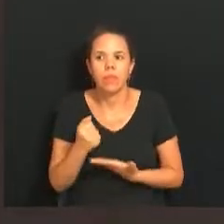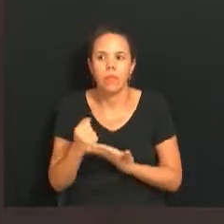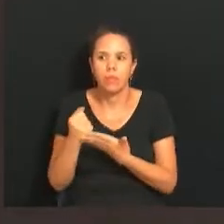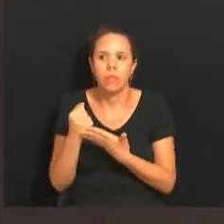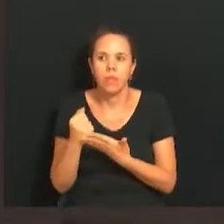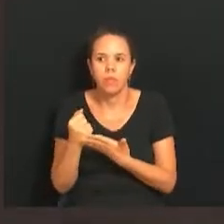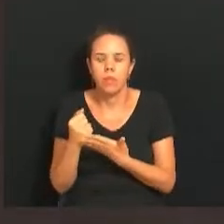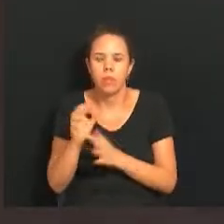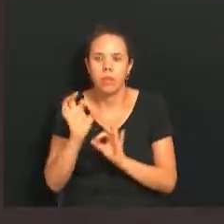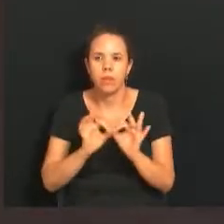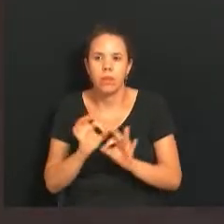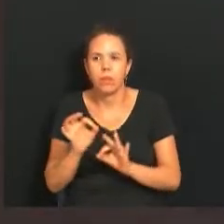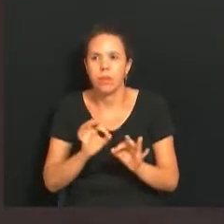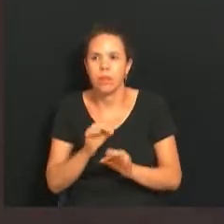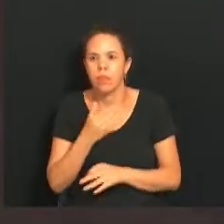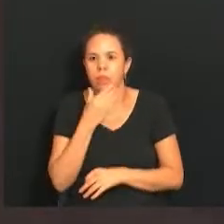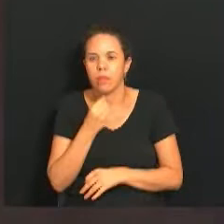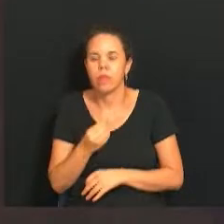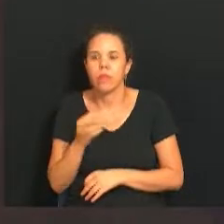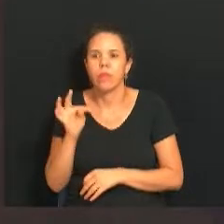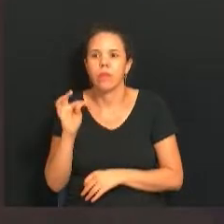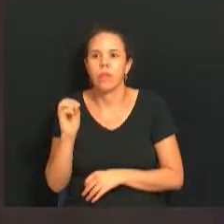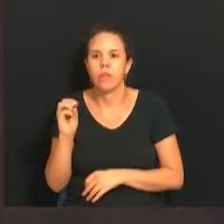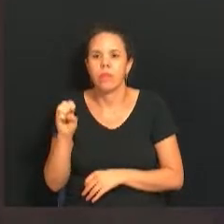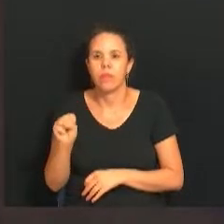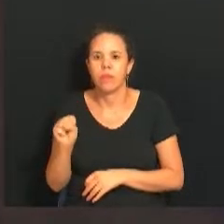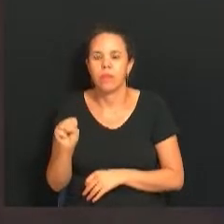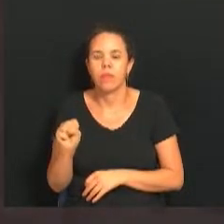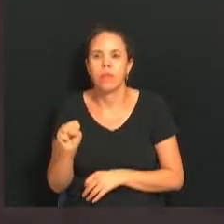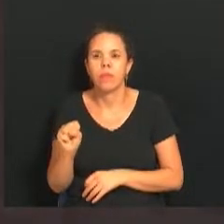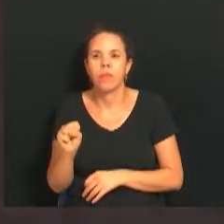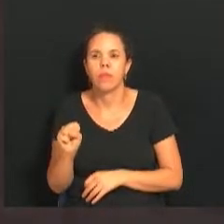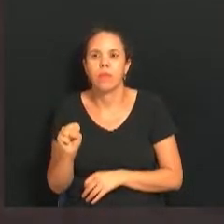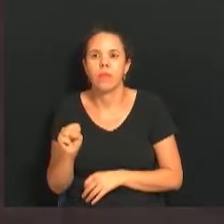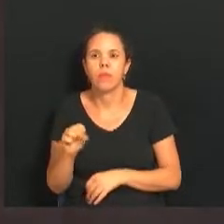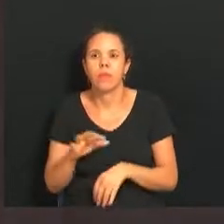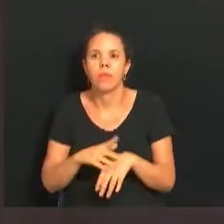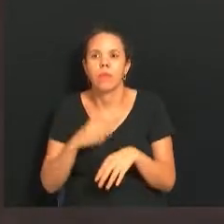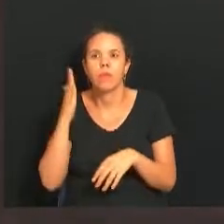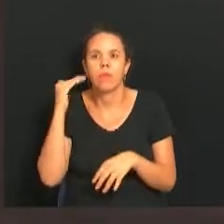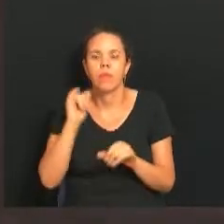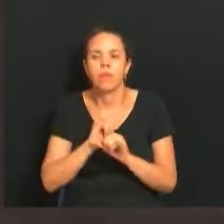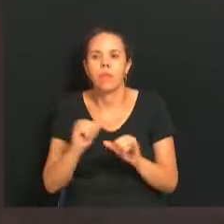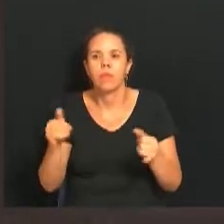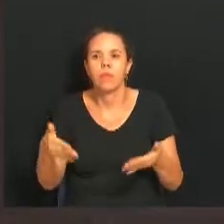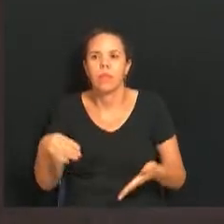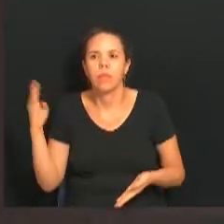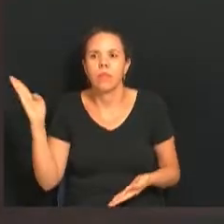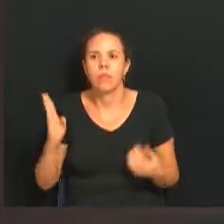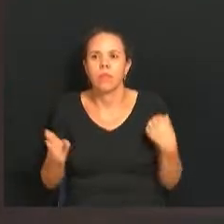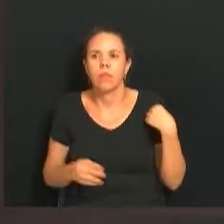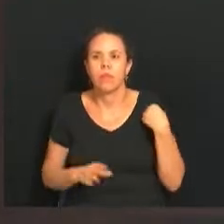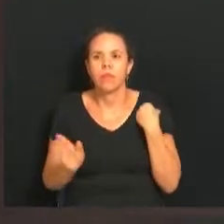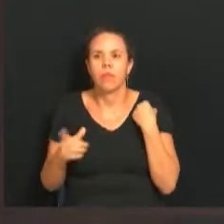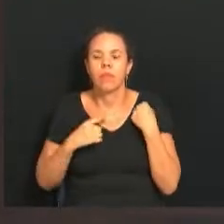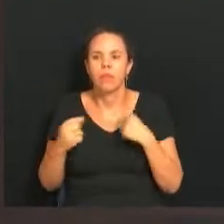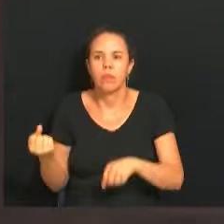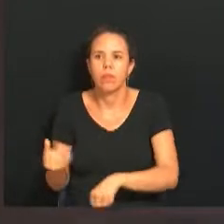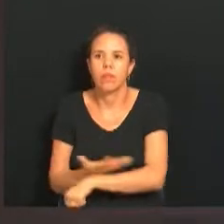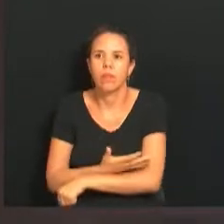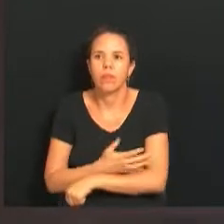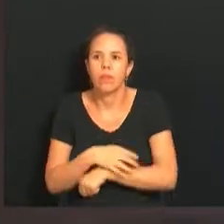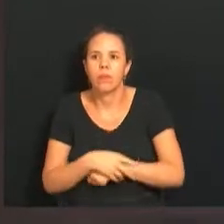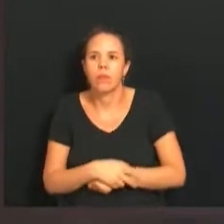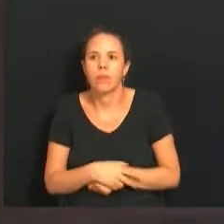o garotinho Tomás, não é? O caso dele está bastante conhecido aqui no Brasil, a gente até se emociona, né, Paraná? A gente